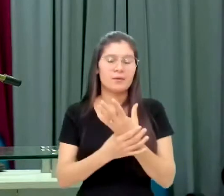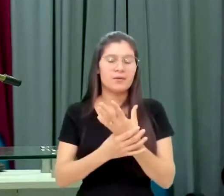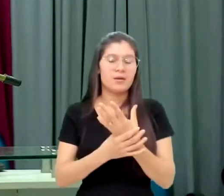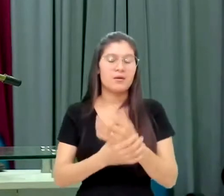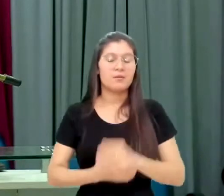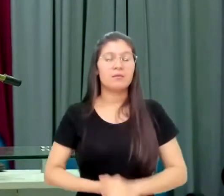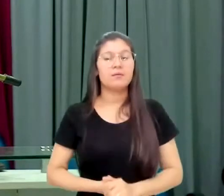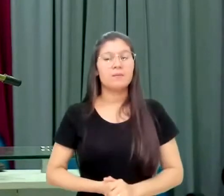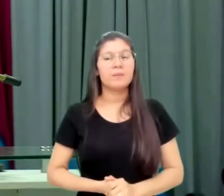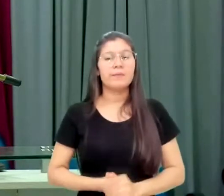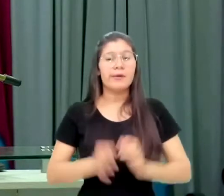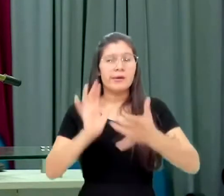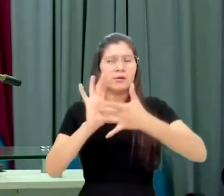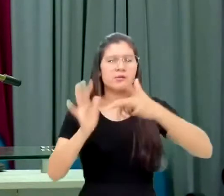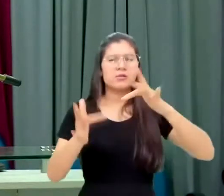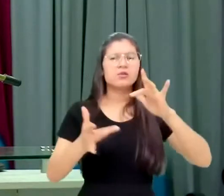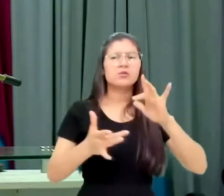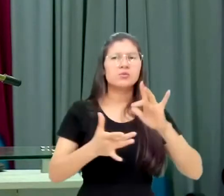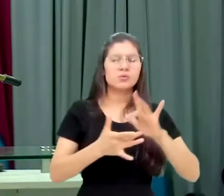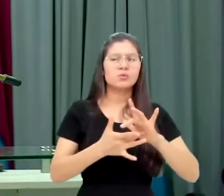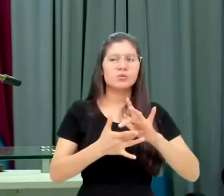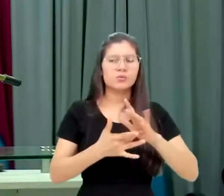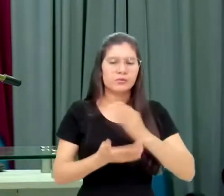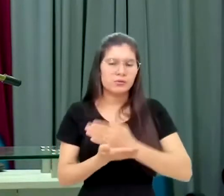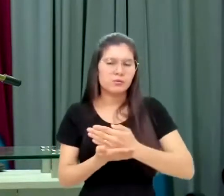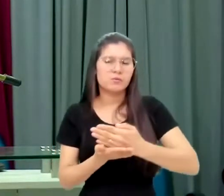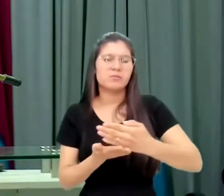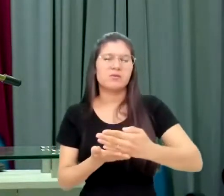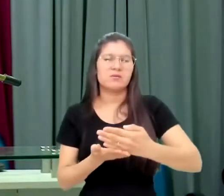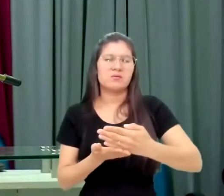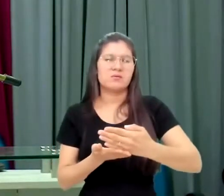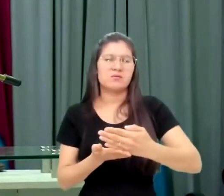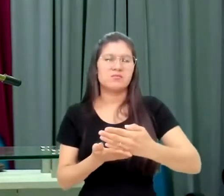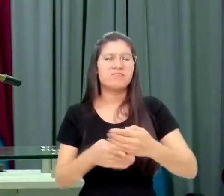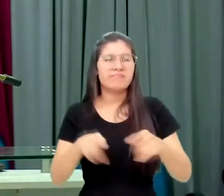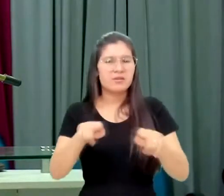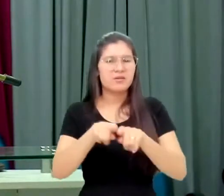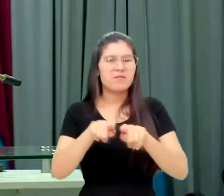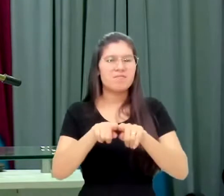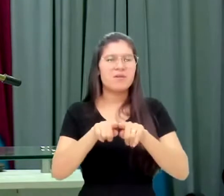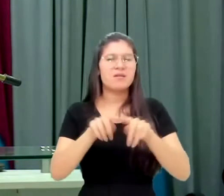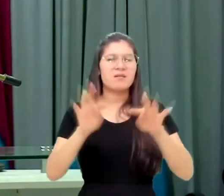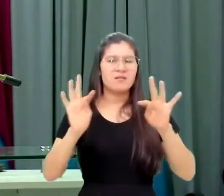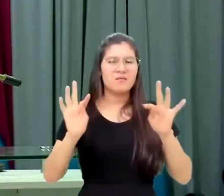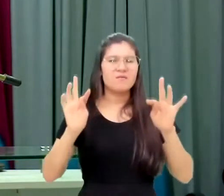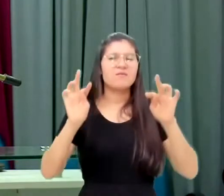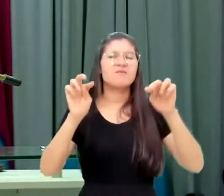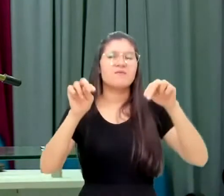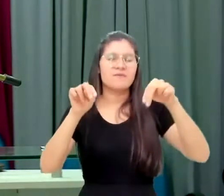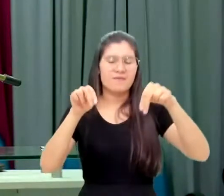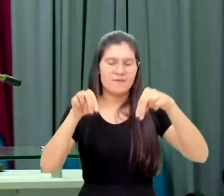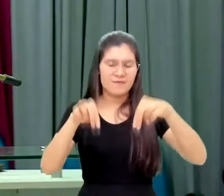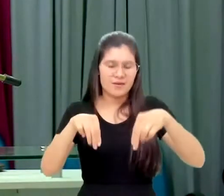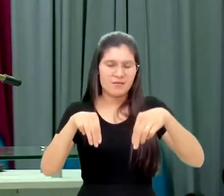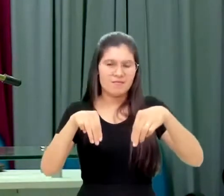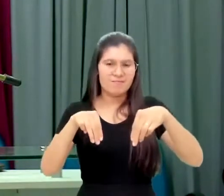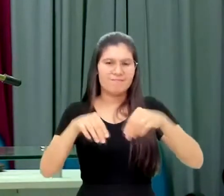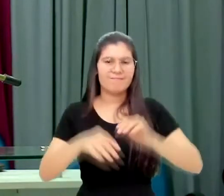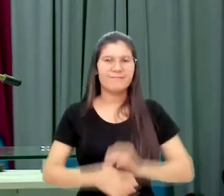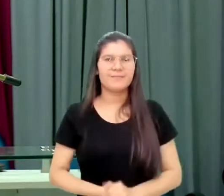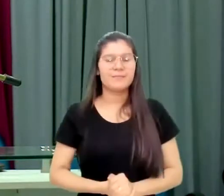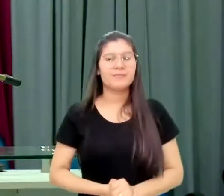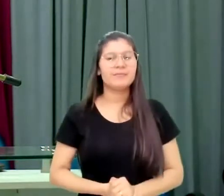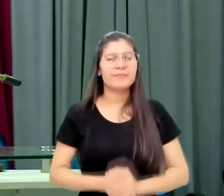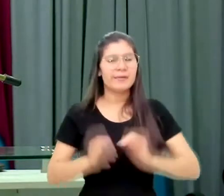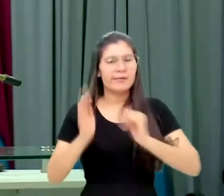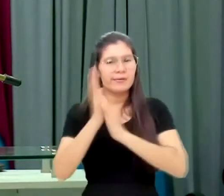é o alfa e Jesus é o ômega. Ele disse: eu sou o princípio e sou o fim das coisas. Louvado